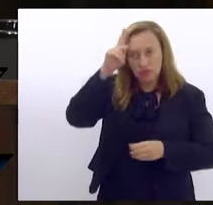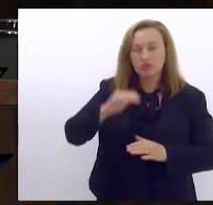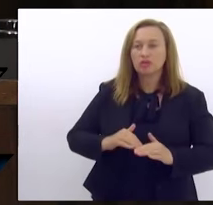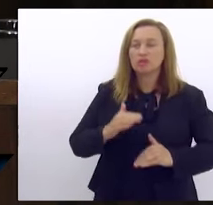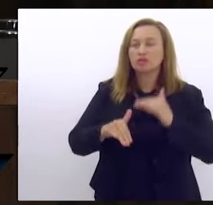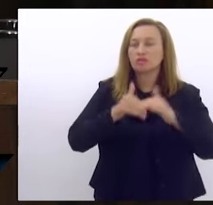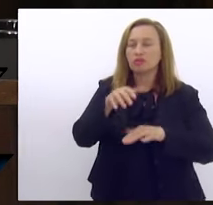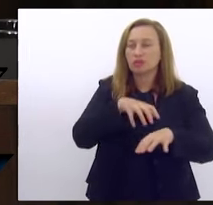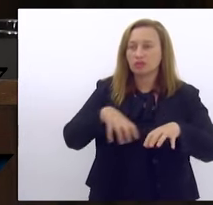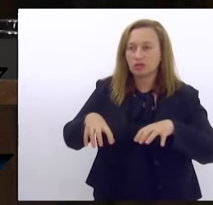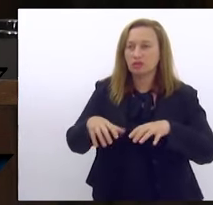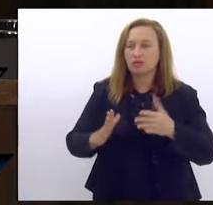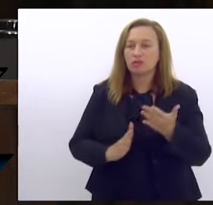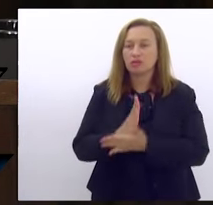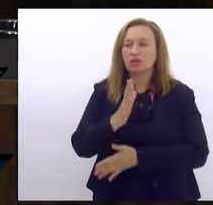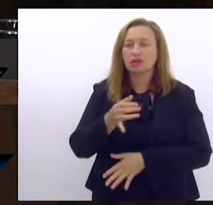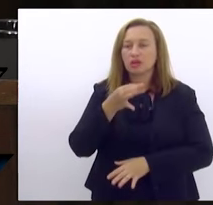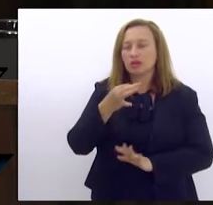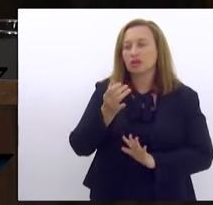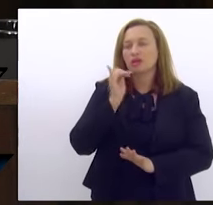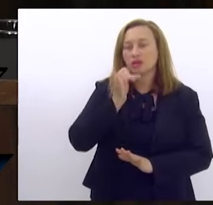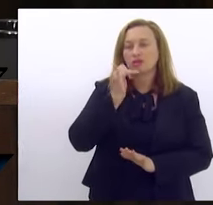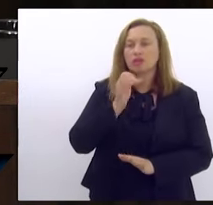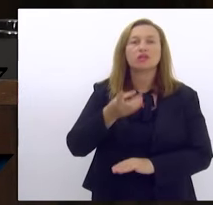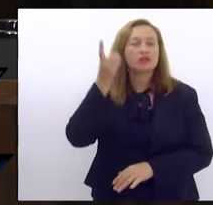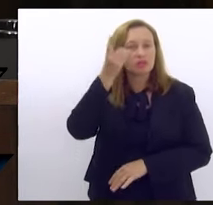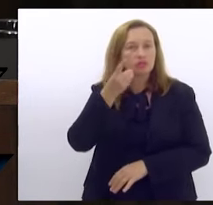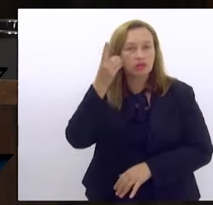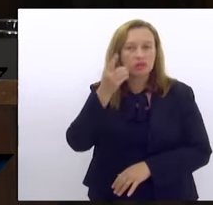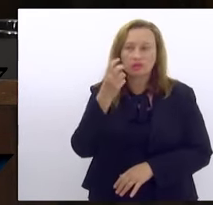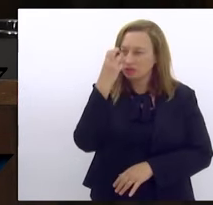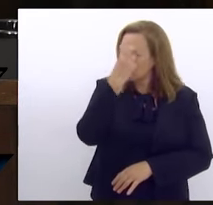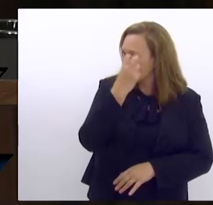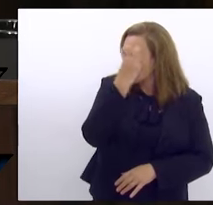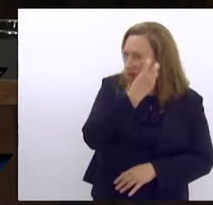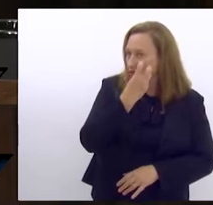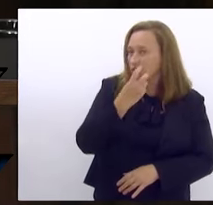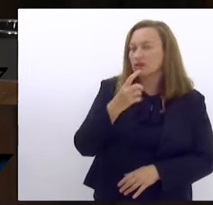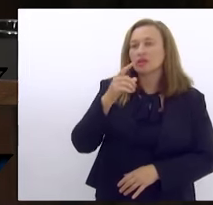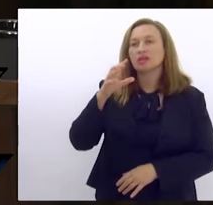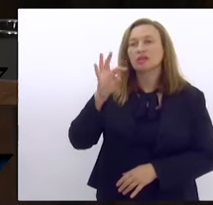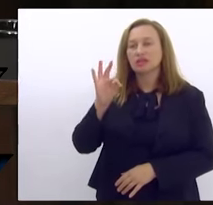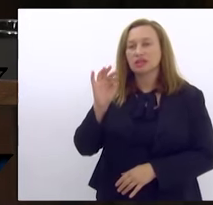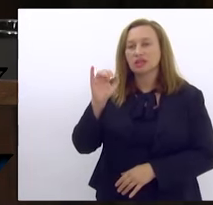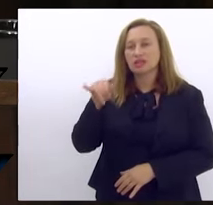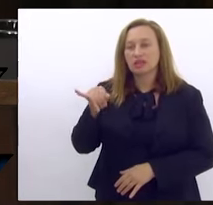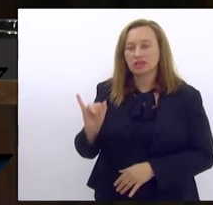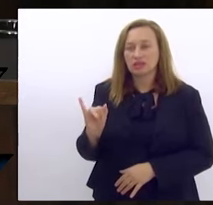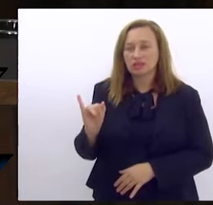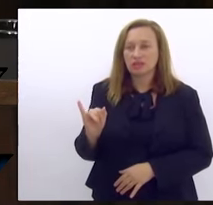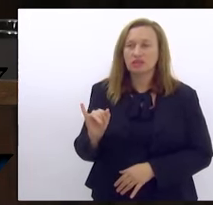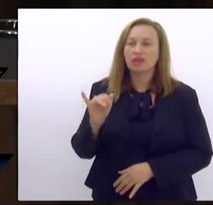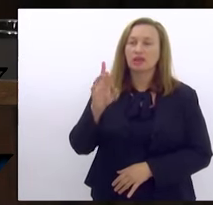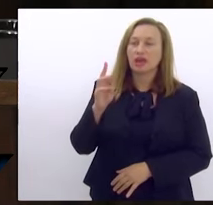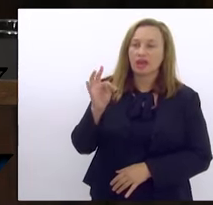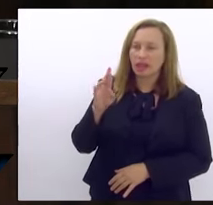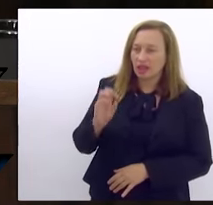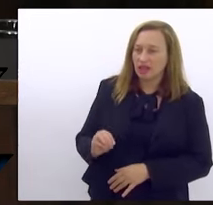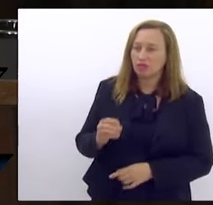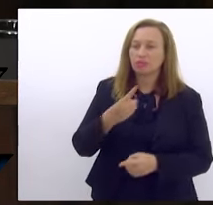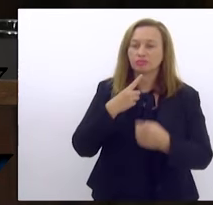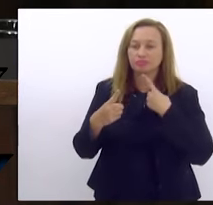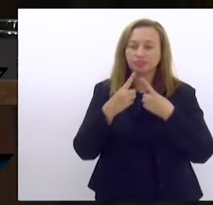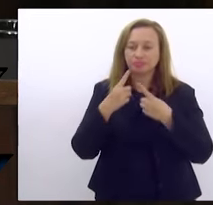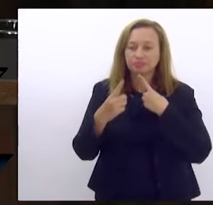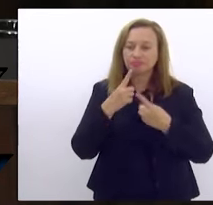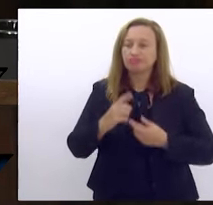regional, favorável. Relatores, deputado Verônica Lima, Tande Vieira e Renato Machado. Em